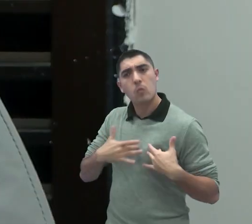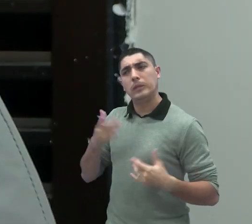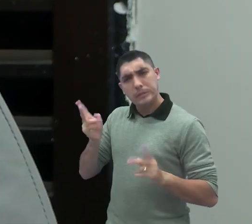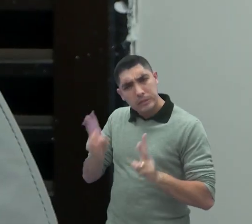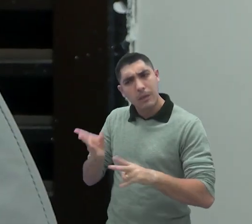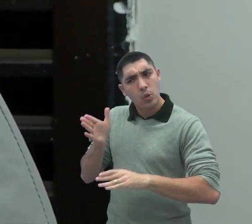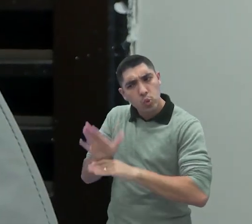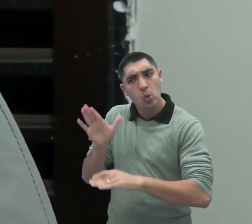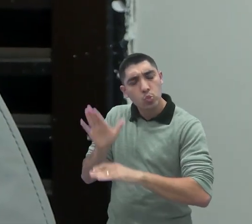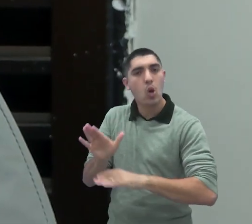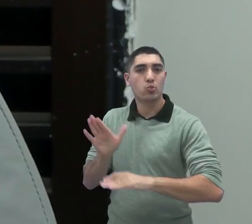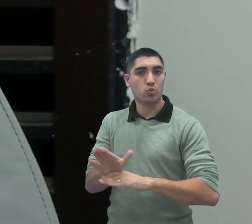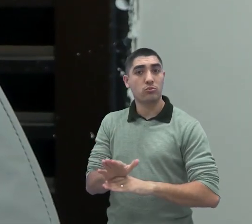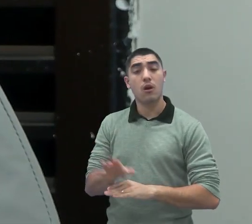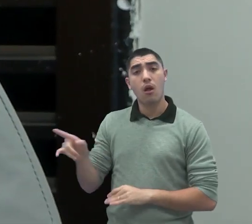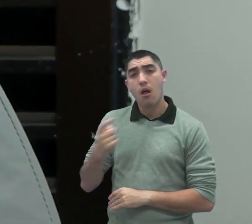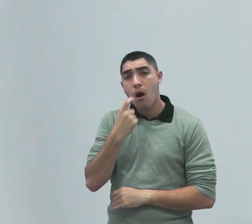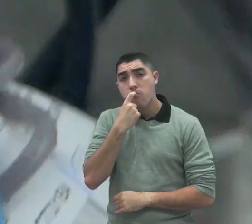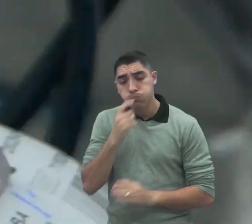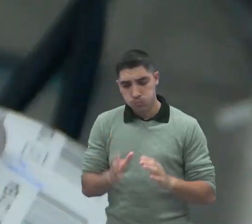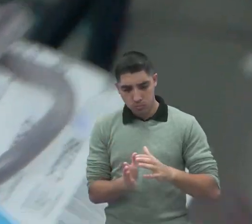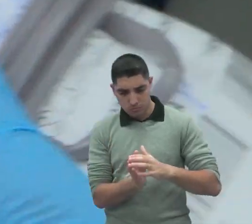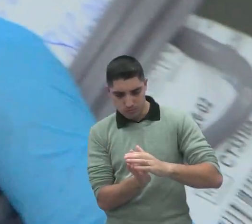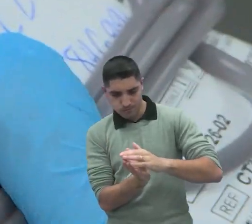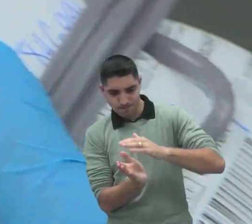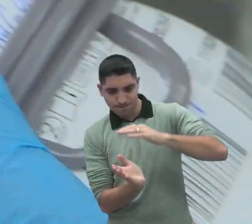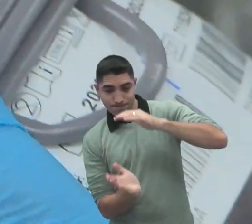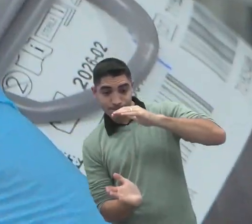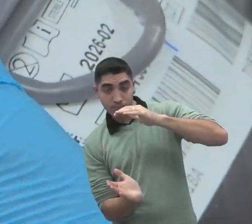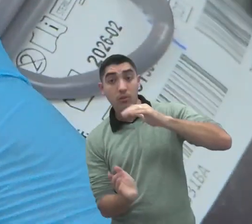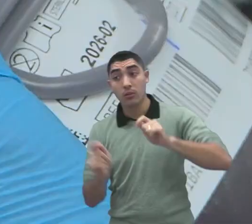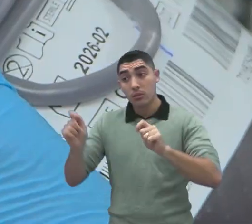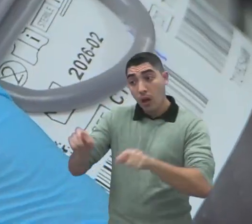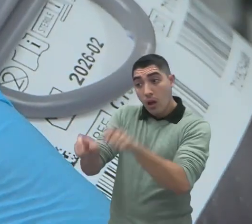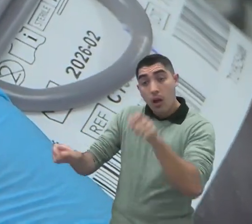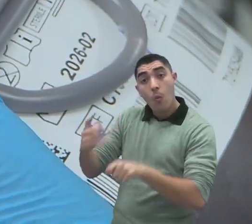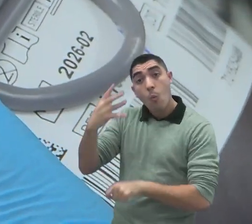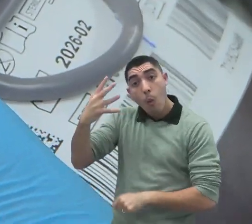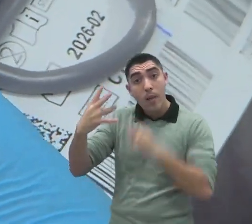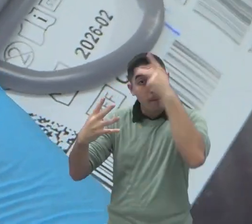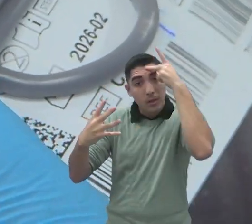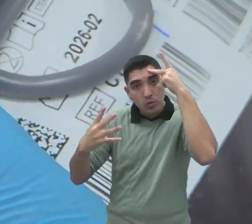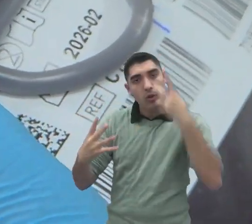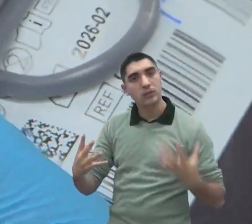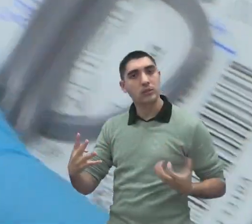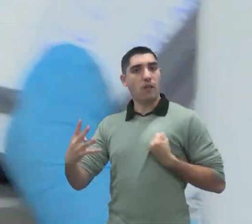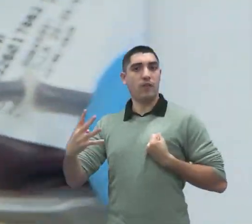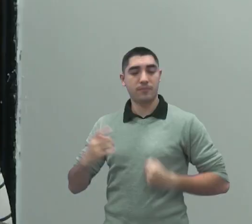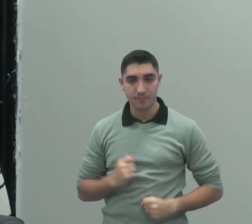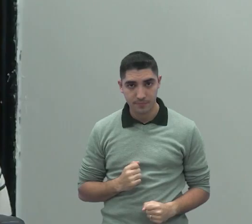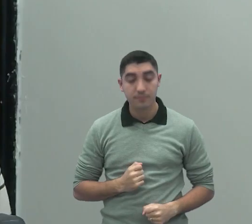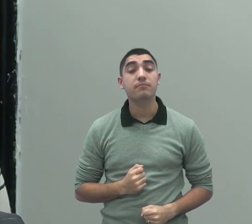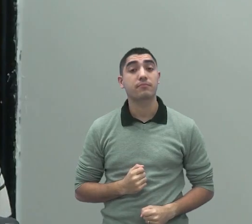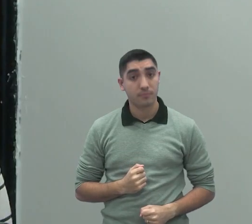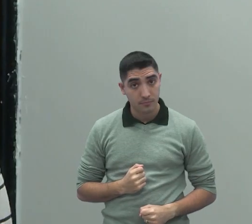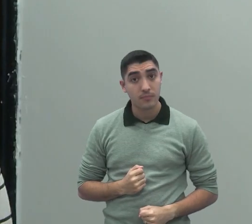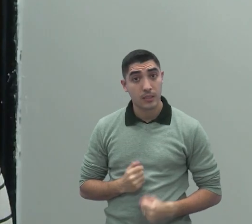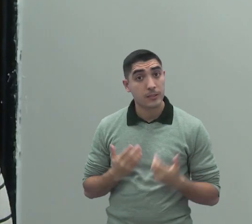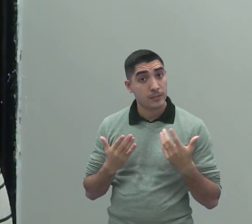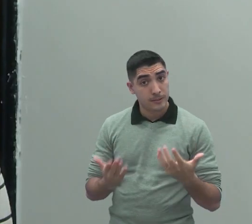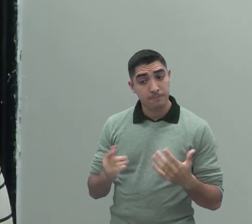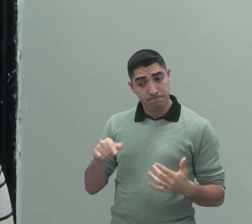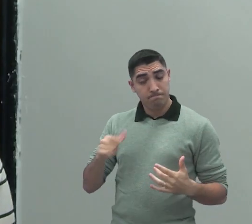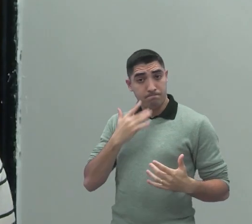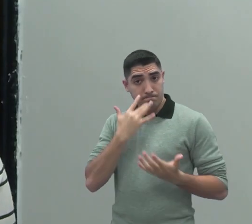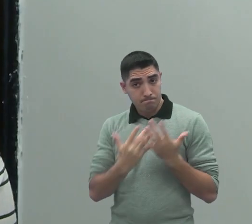tem contribuído para manter os estoques. Uma única bolsa de sangue pode salvar até 4 vidas. A doação de sangue é uma